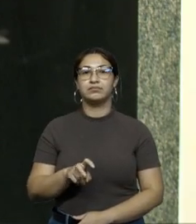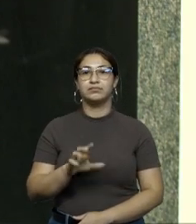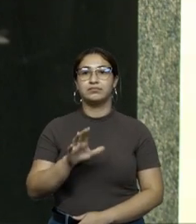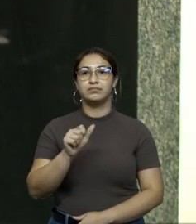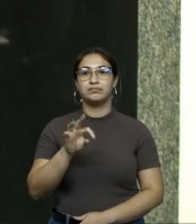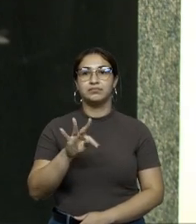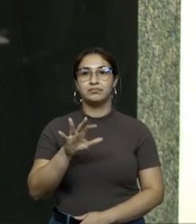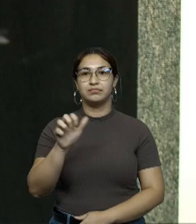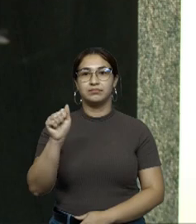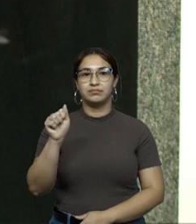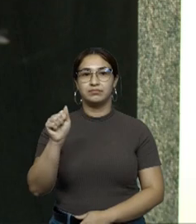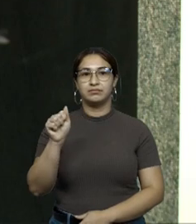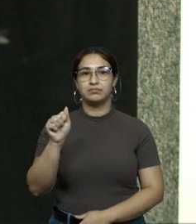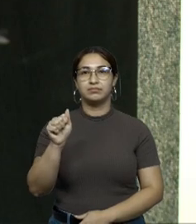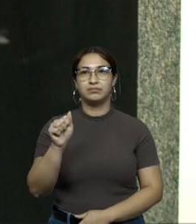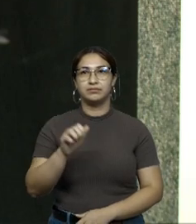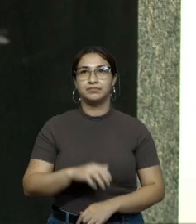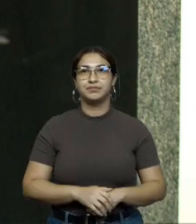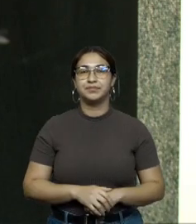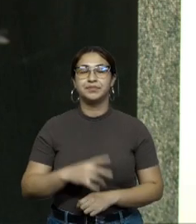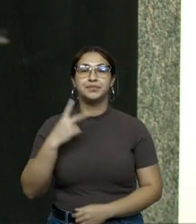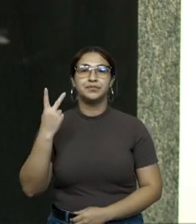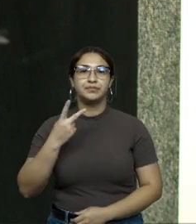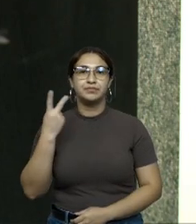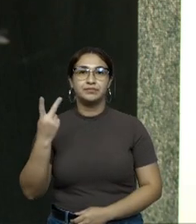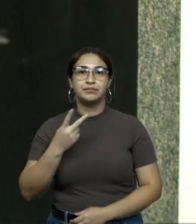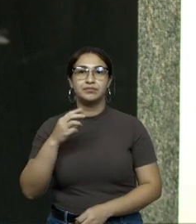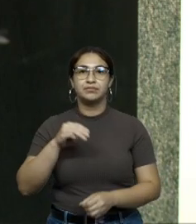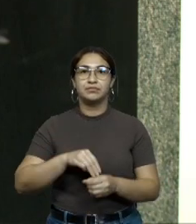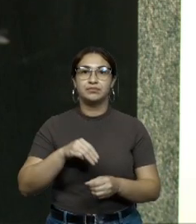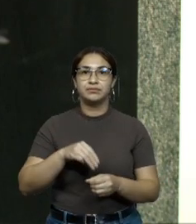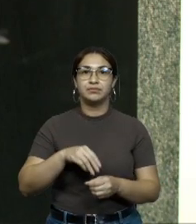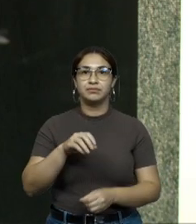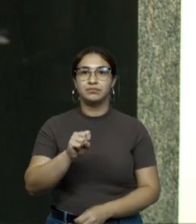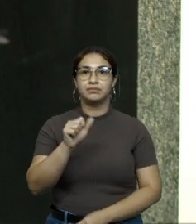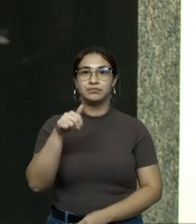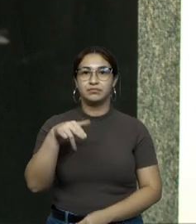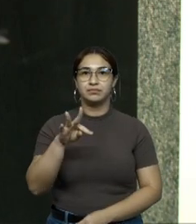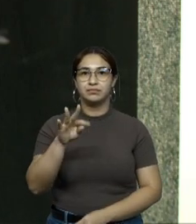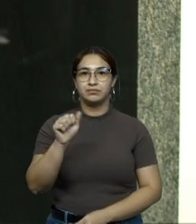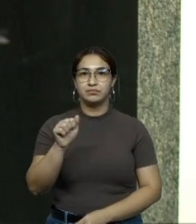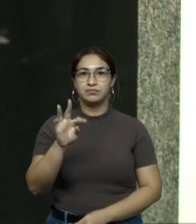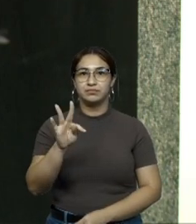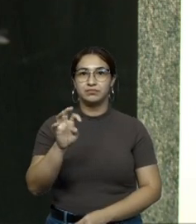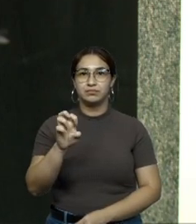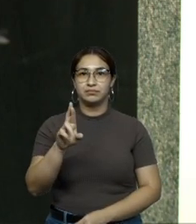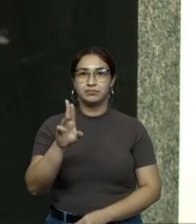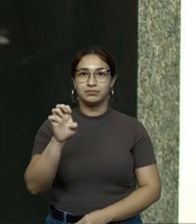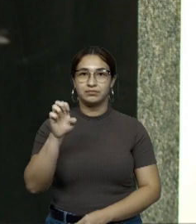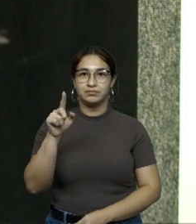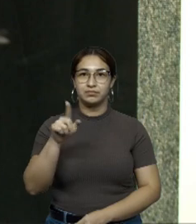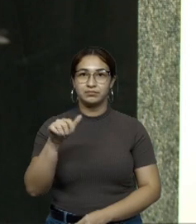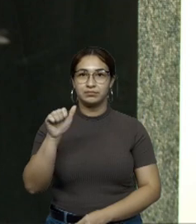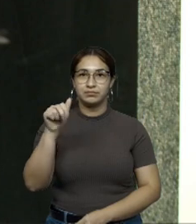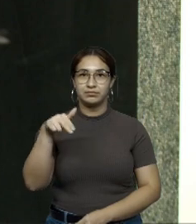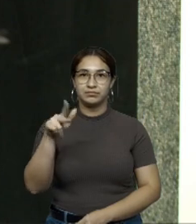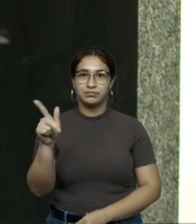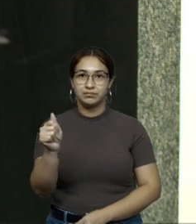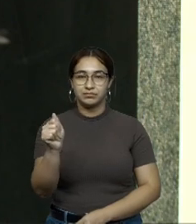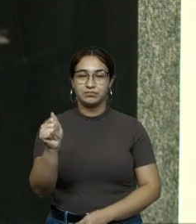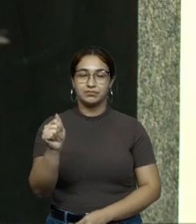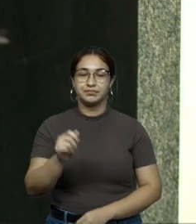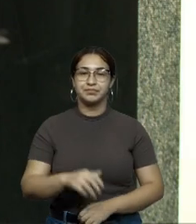presença senhora ver o tipo de Santa Terezinha Nataniele Trader